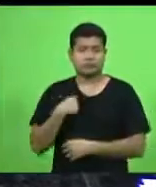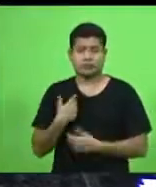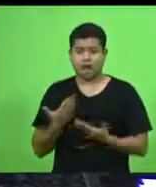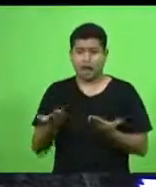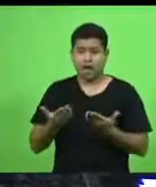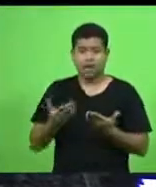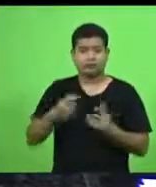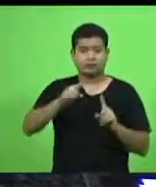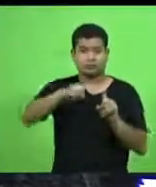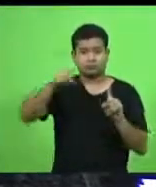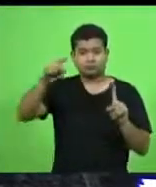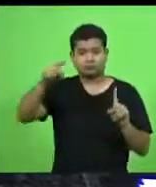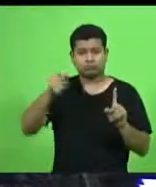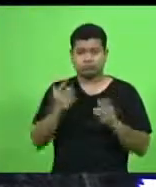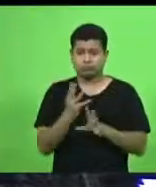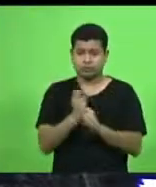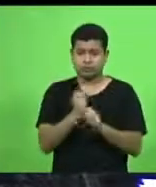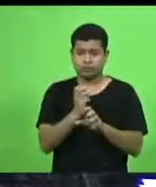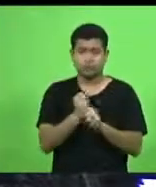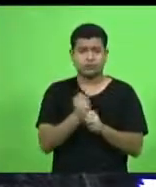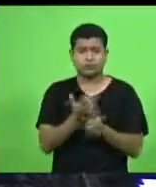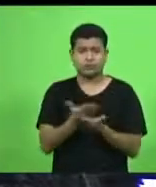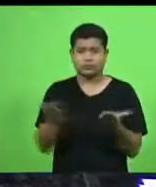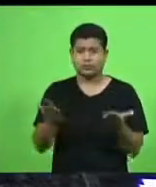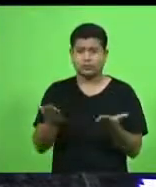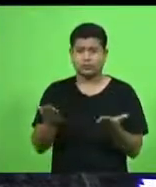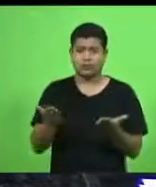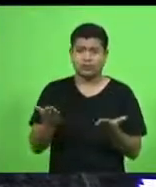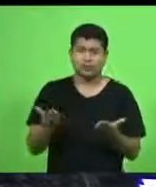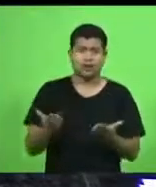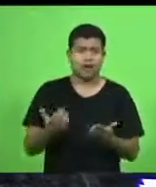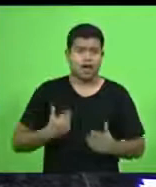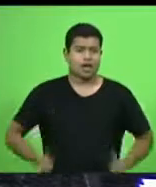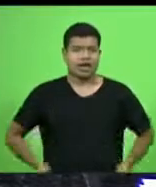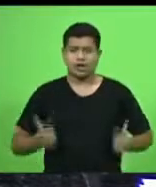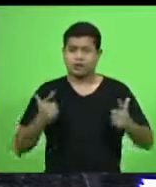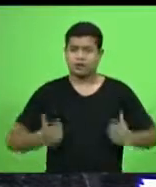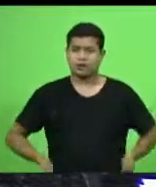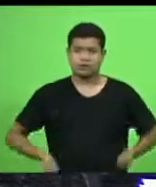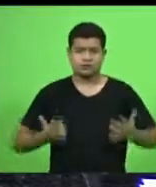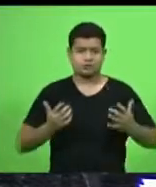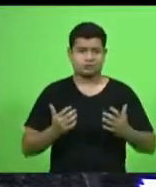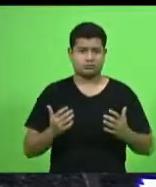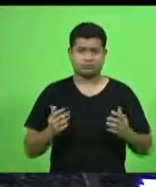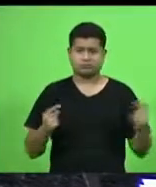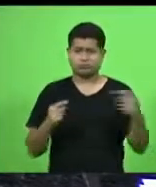mostrando. Eles não estão gastando o que tem no caixa.